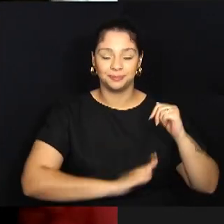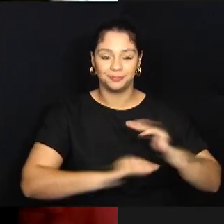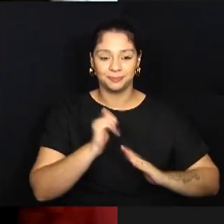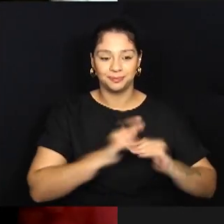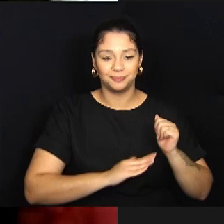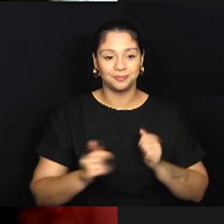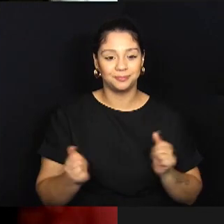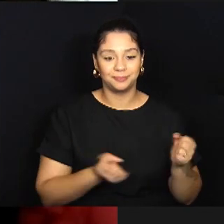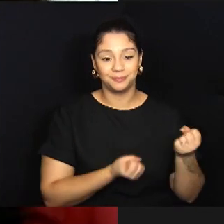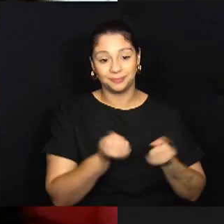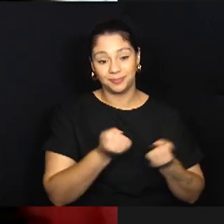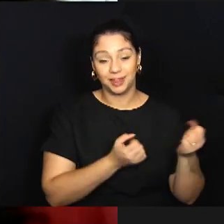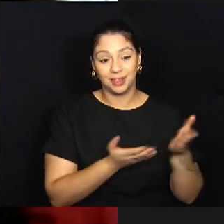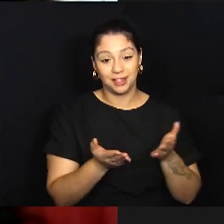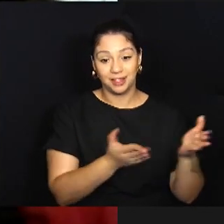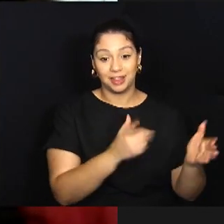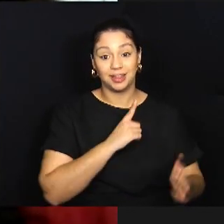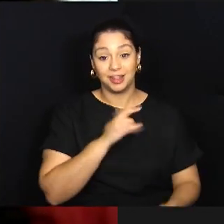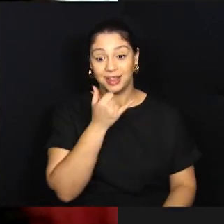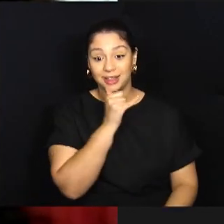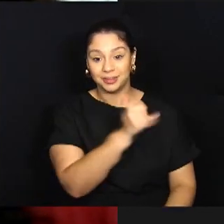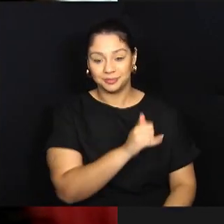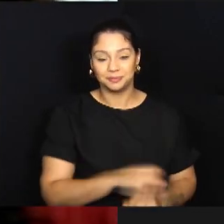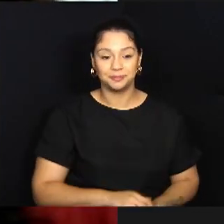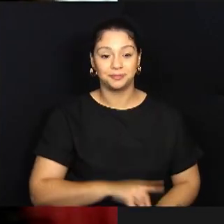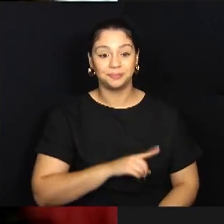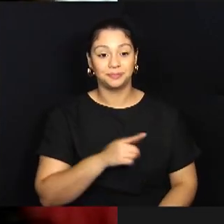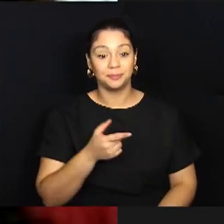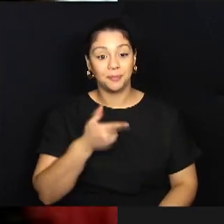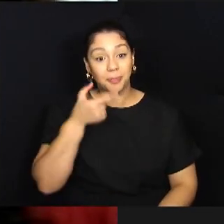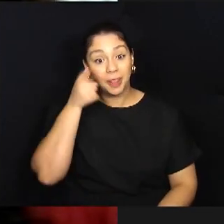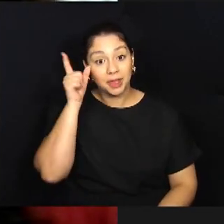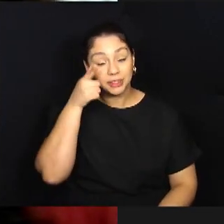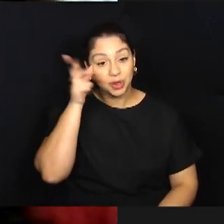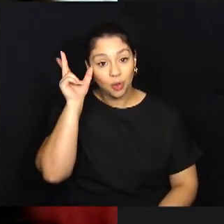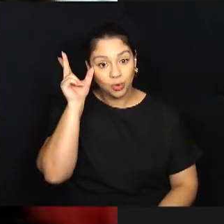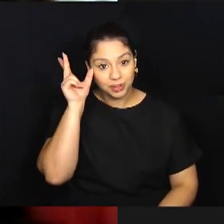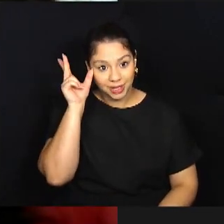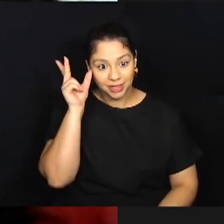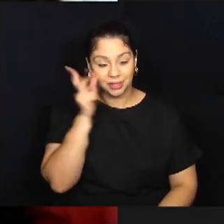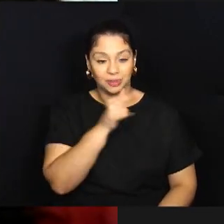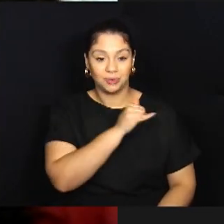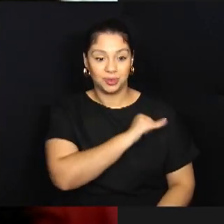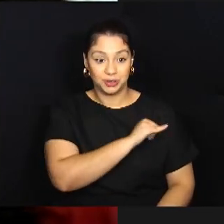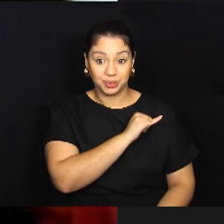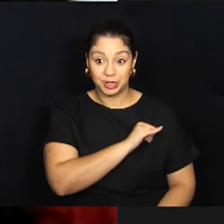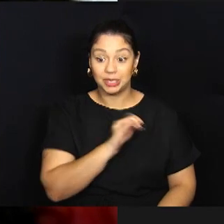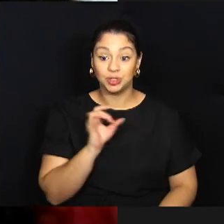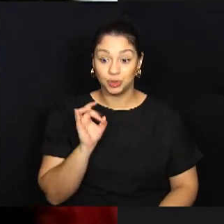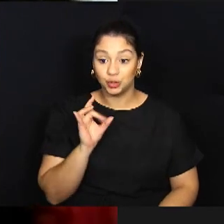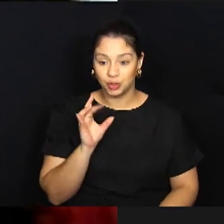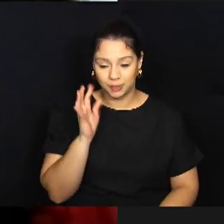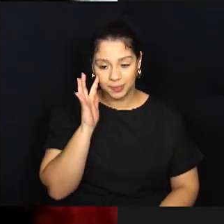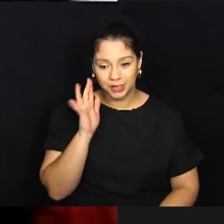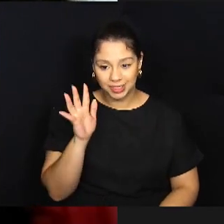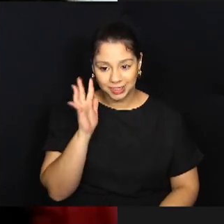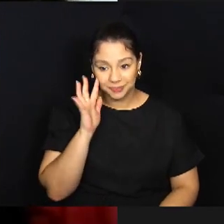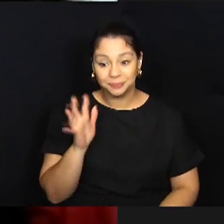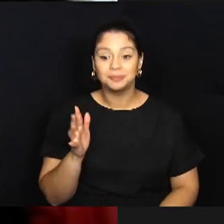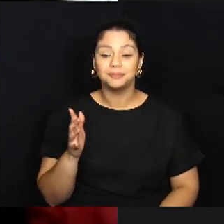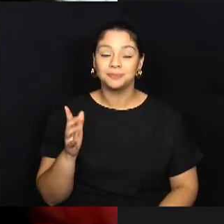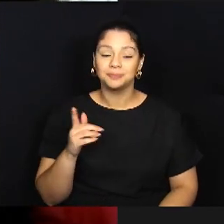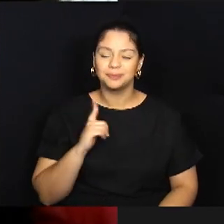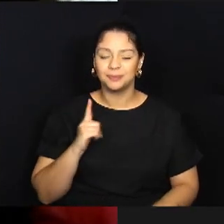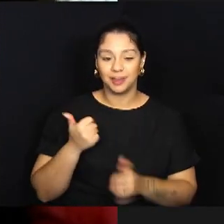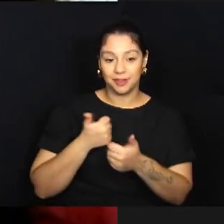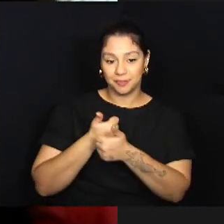enquanto a gente tem energia. No Rio de Janeiro, anteontem, para você ter uma ideia, Gabriel, como a gente falou, a gente ficou pertinho ali